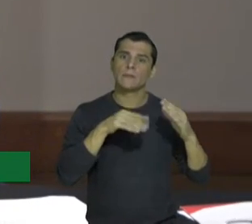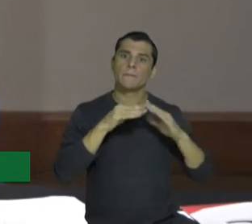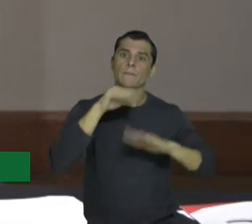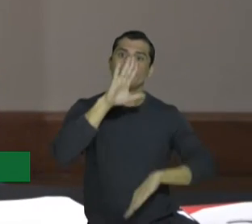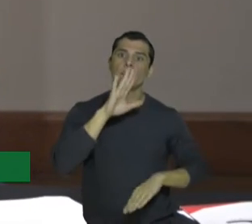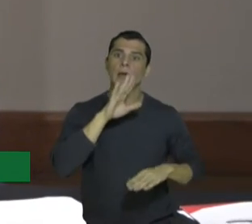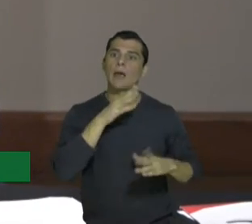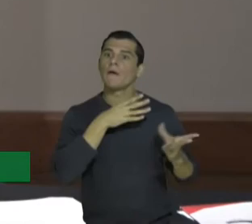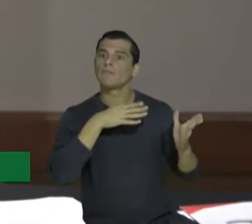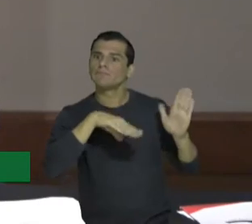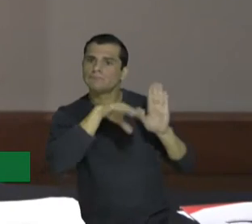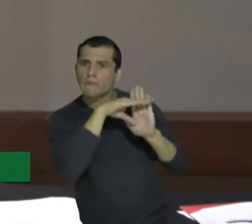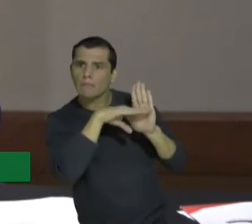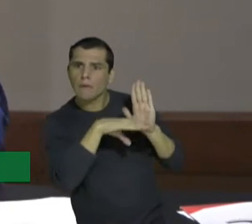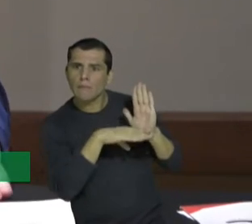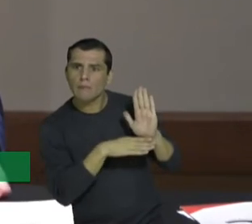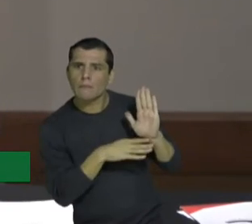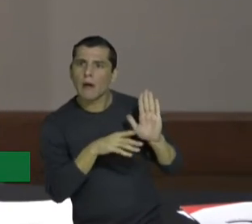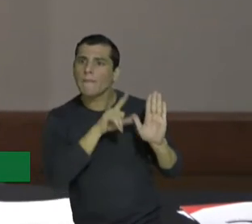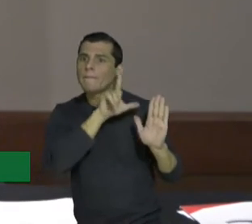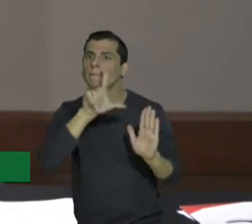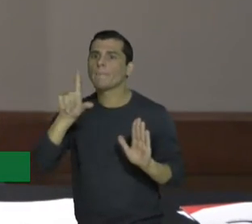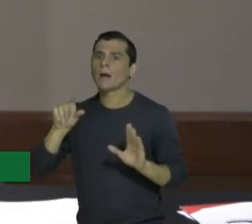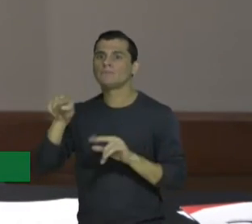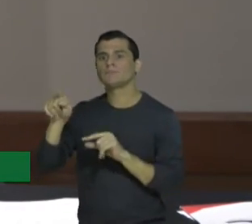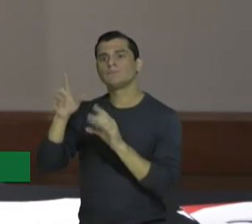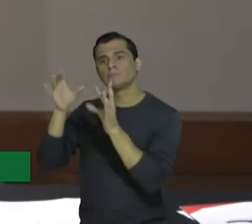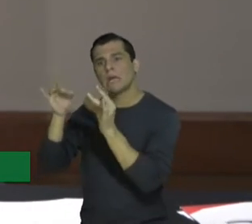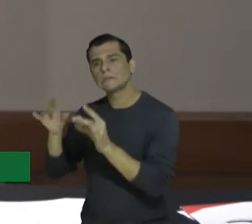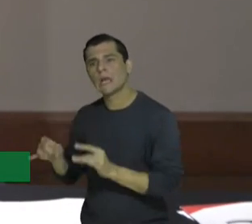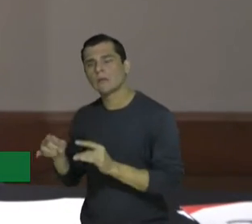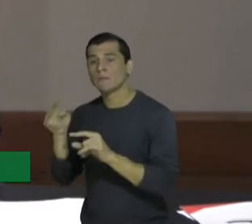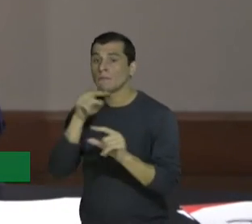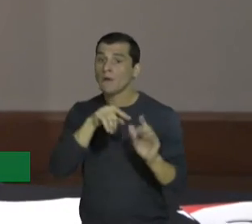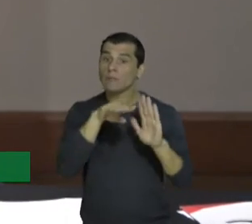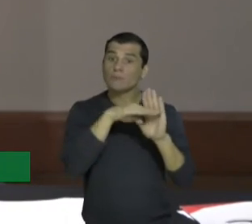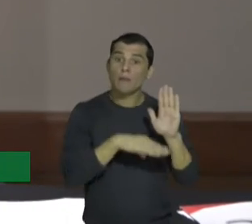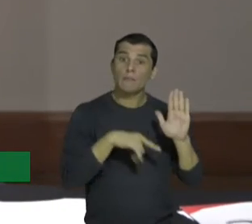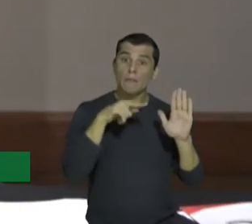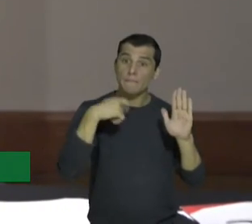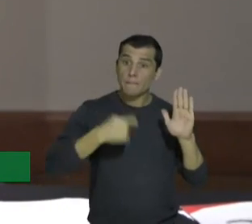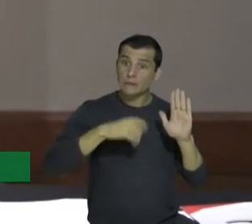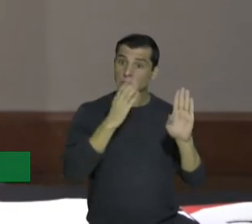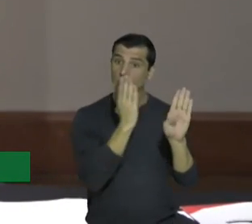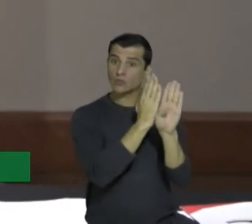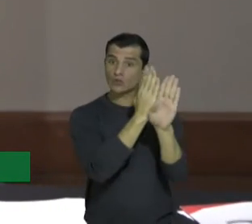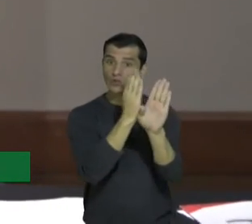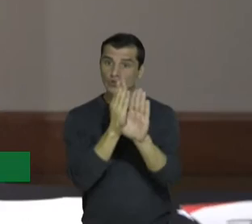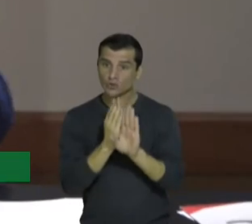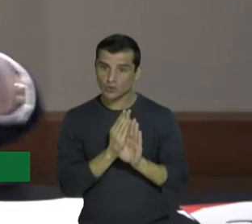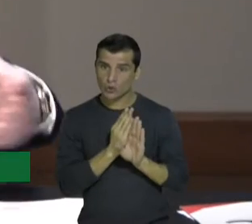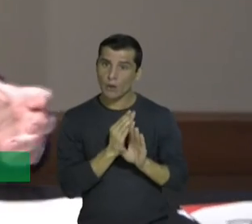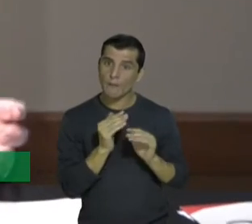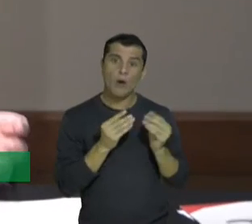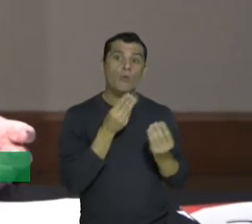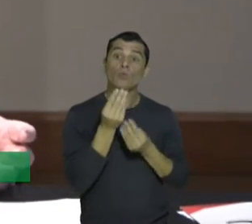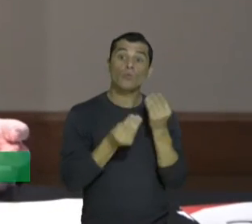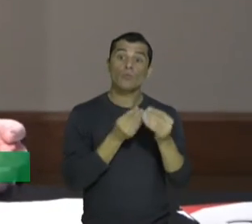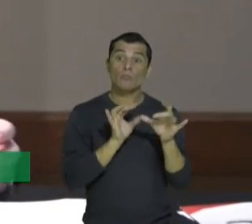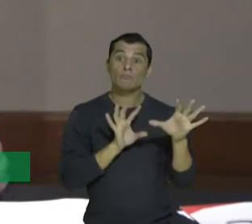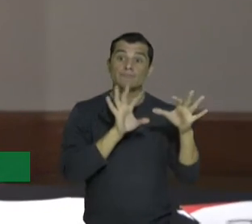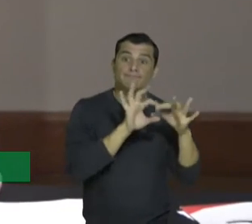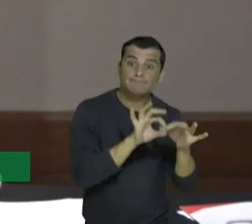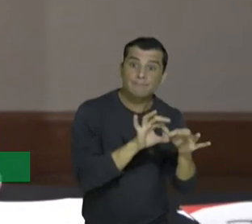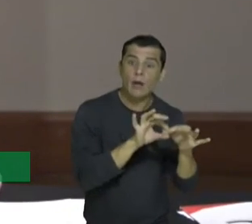precisa passar para o ponto em que vamos identificar Onde está batendo na trave Vamos tentar reatar os pontos que não